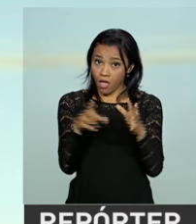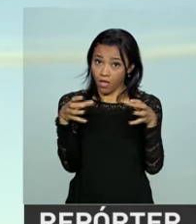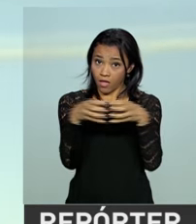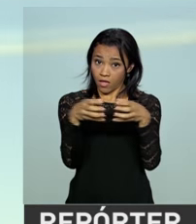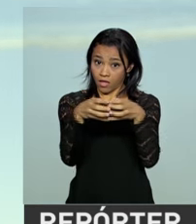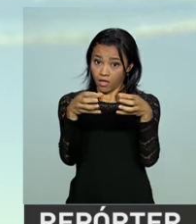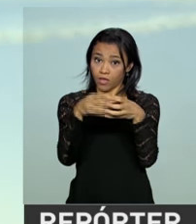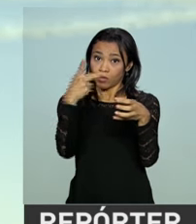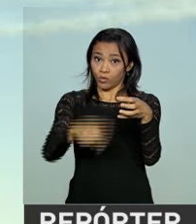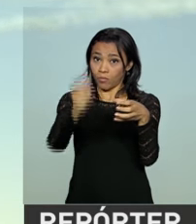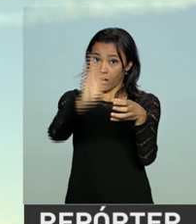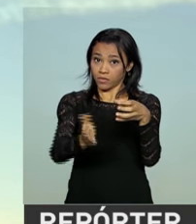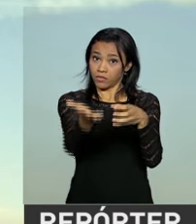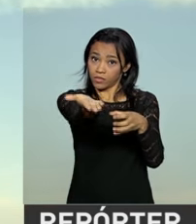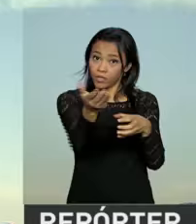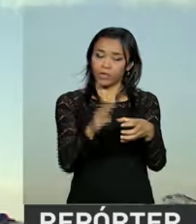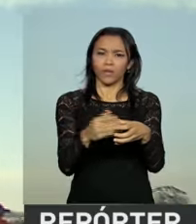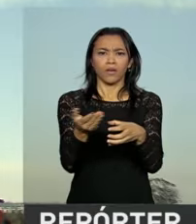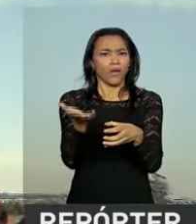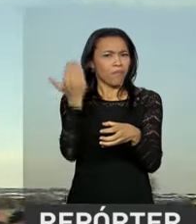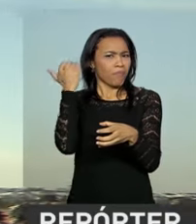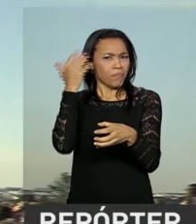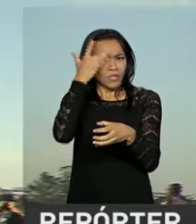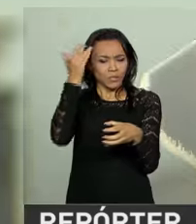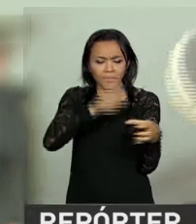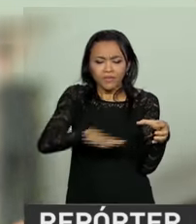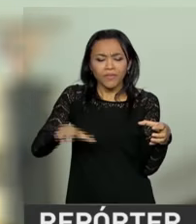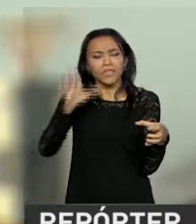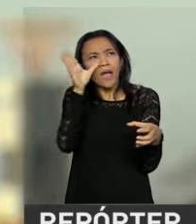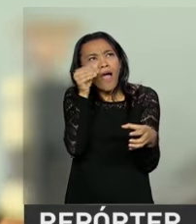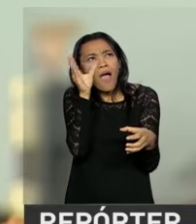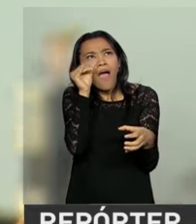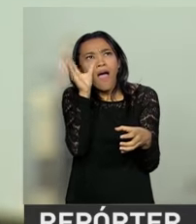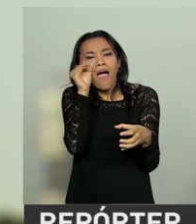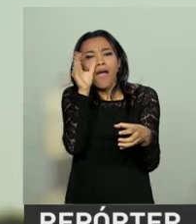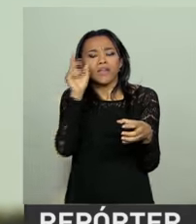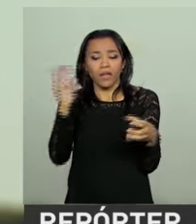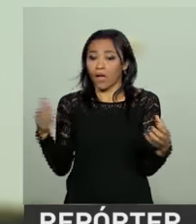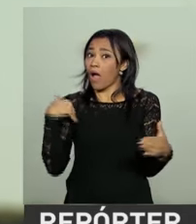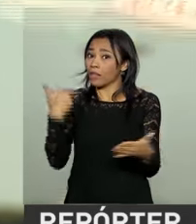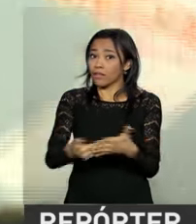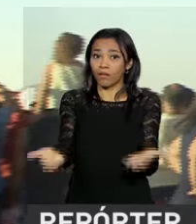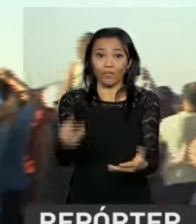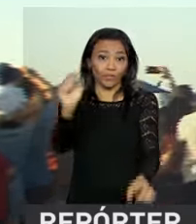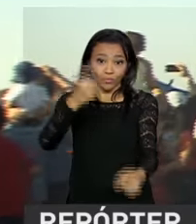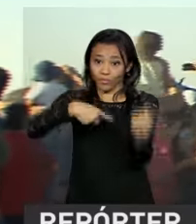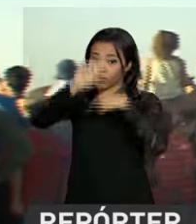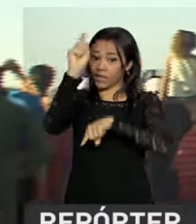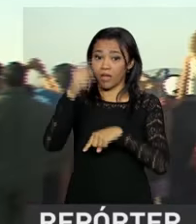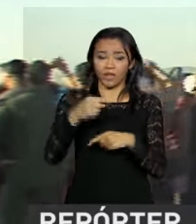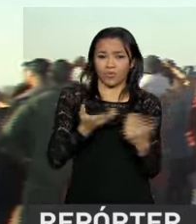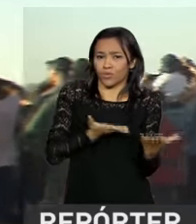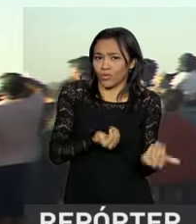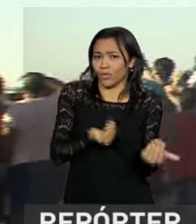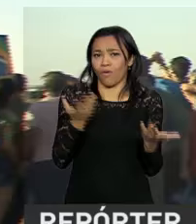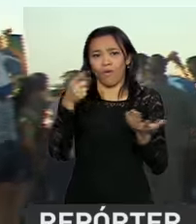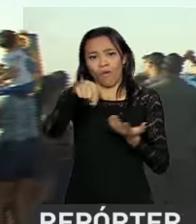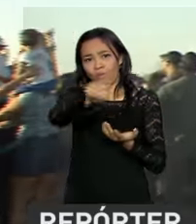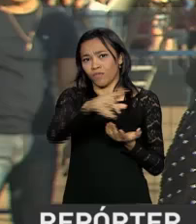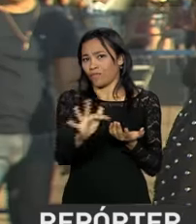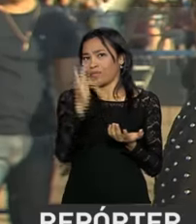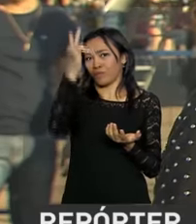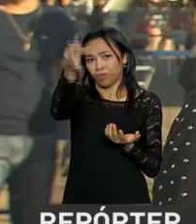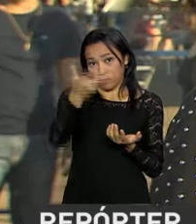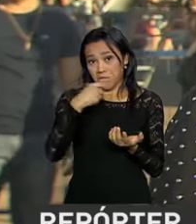A esquadrilha esteve presente na infância de muitos brasileiros e continua fazendo sucesso entre os pequenos e os jovens futuros